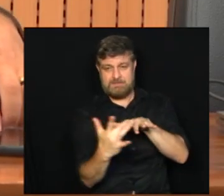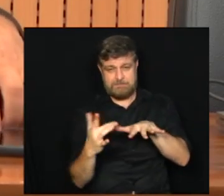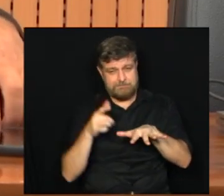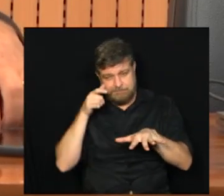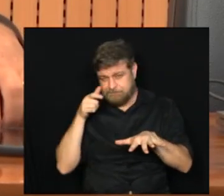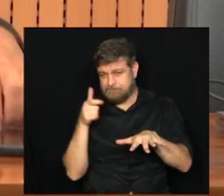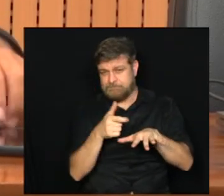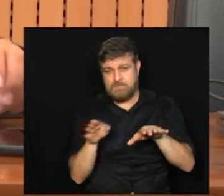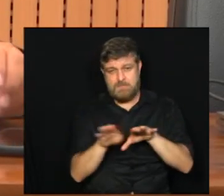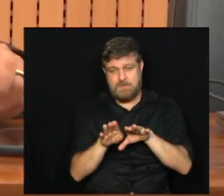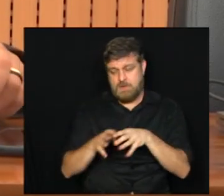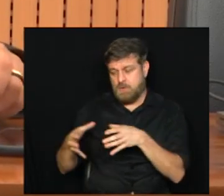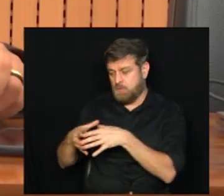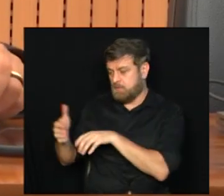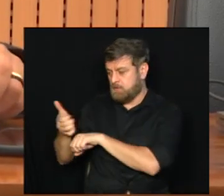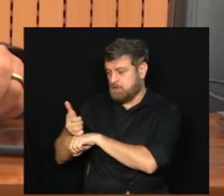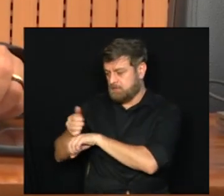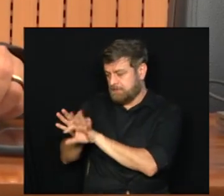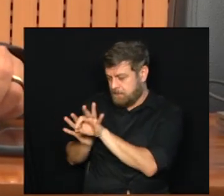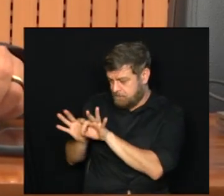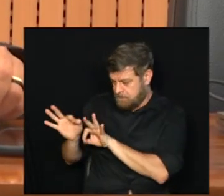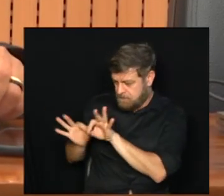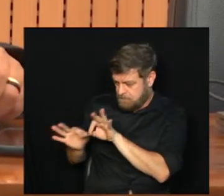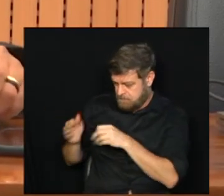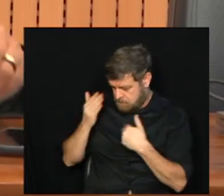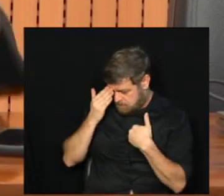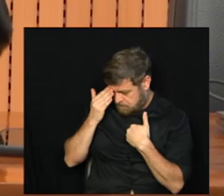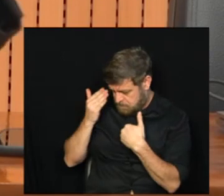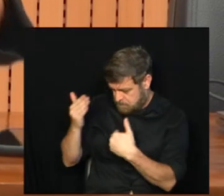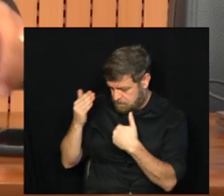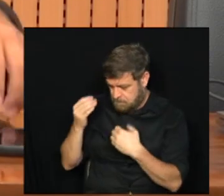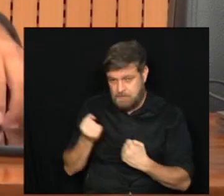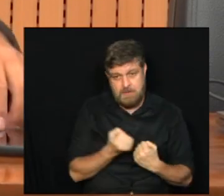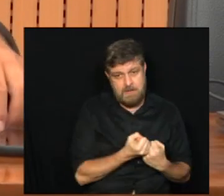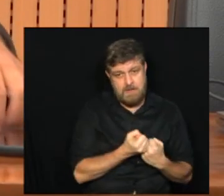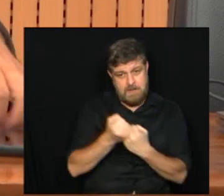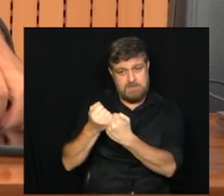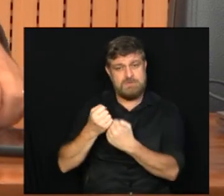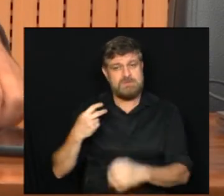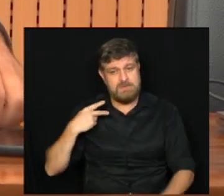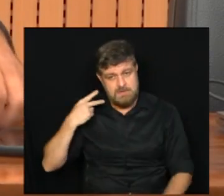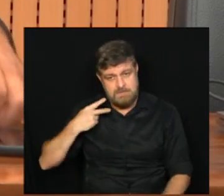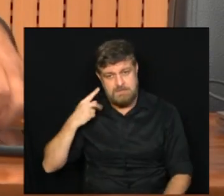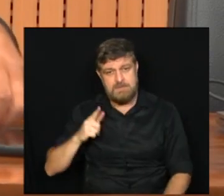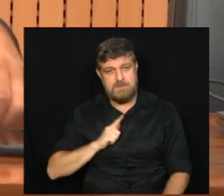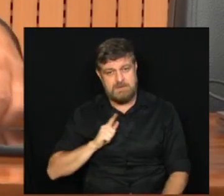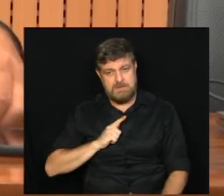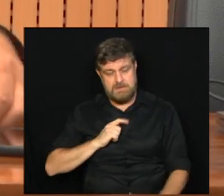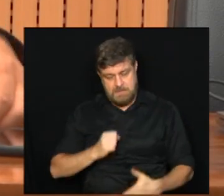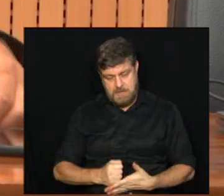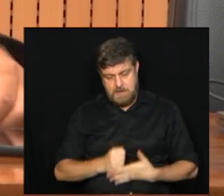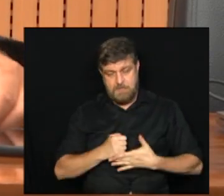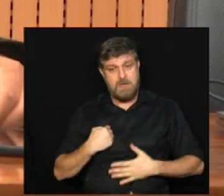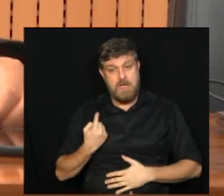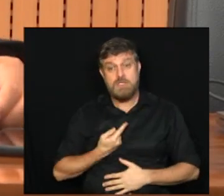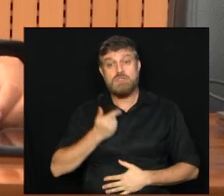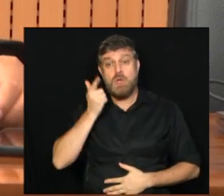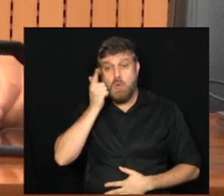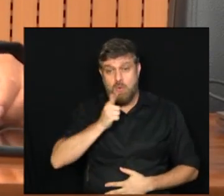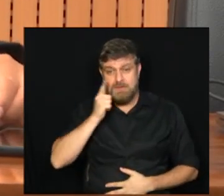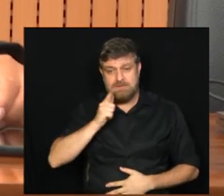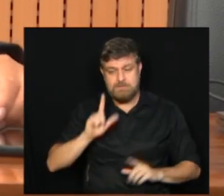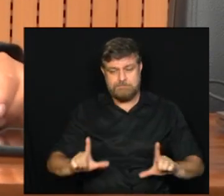também ao cerimonial aqui da Câmara. Agradeço a nossa assessoria, a assessoria dos vereadores, que também ajudam, colaboram para que a gente